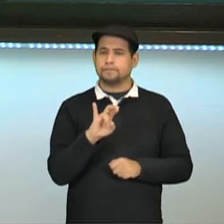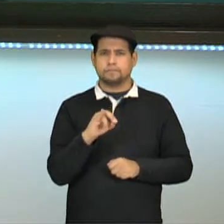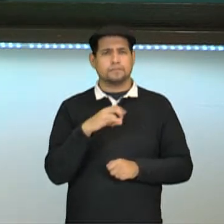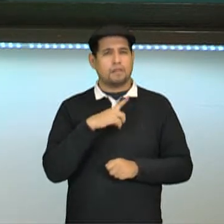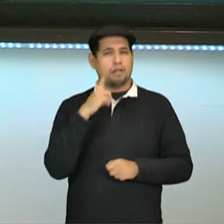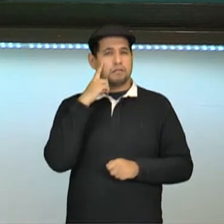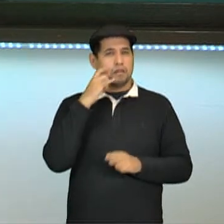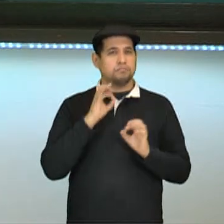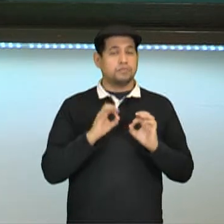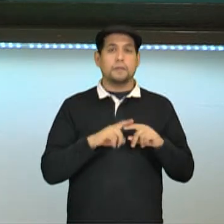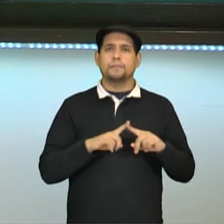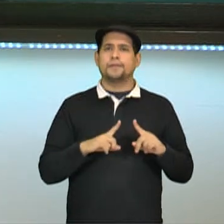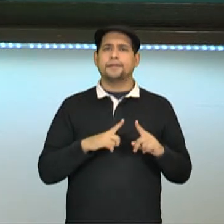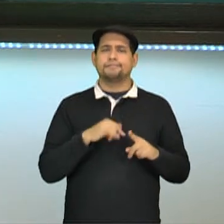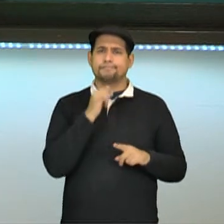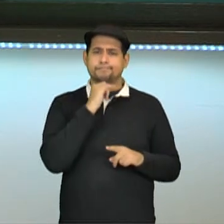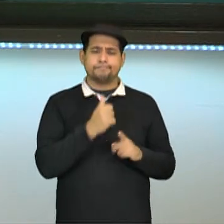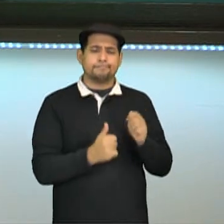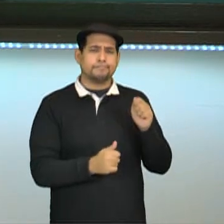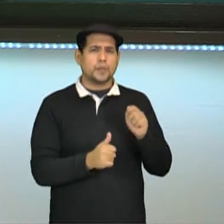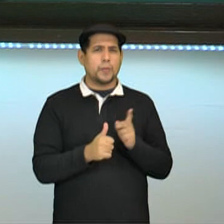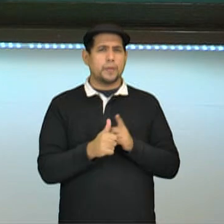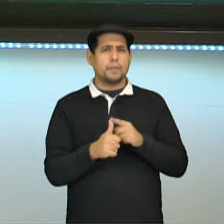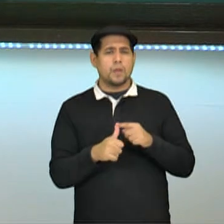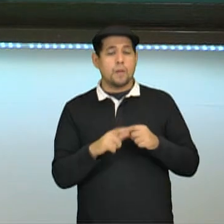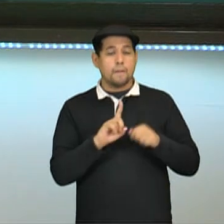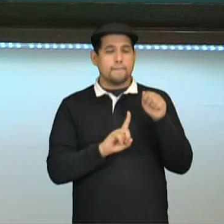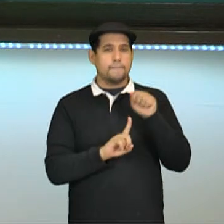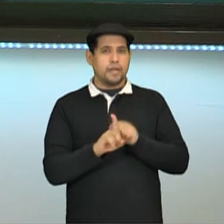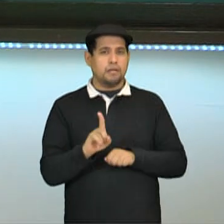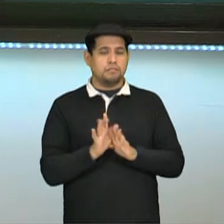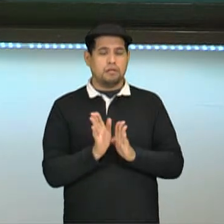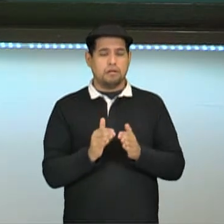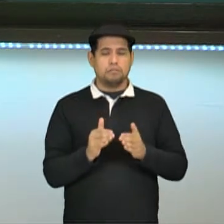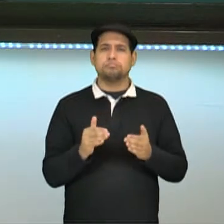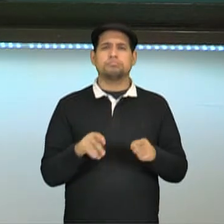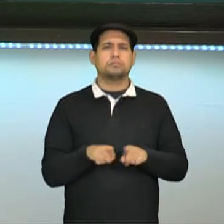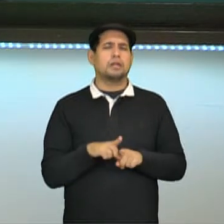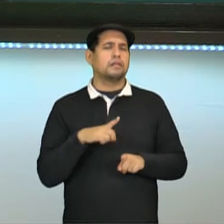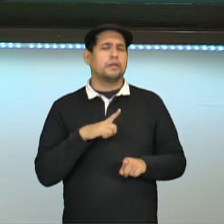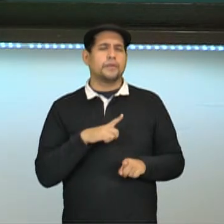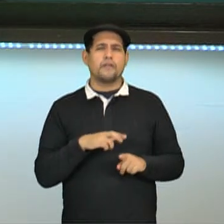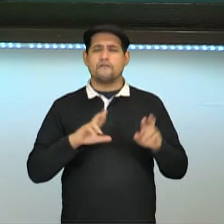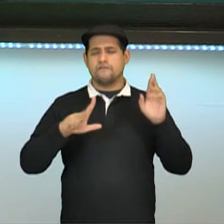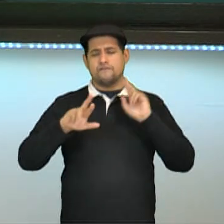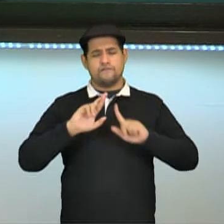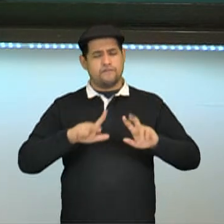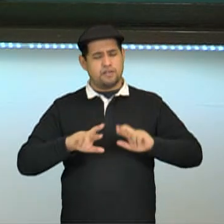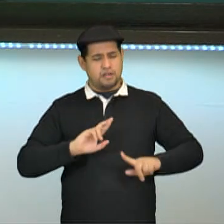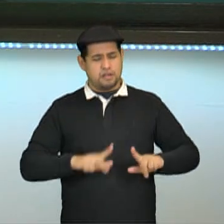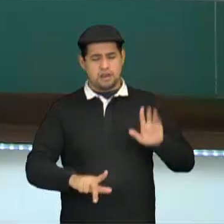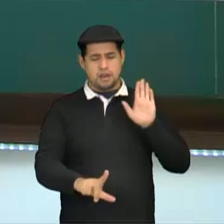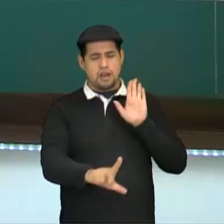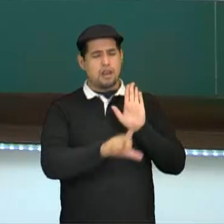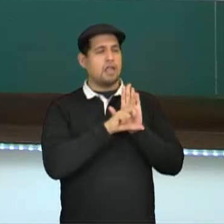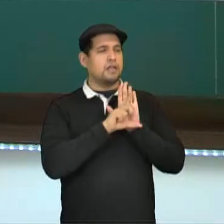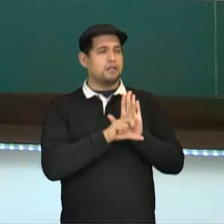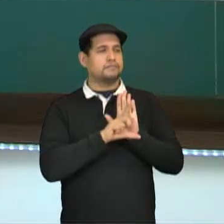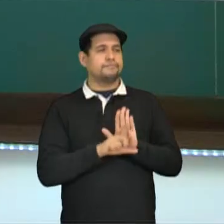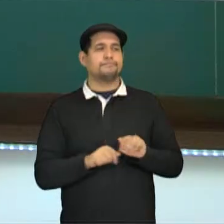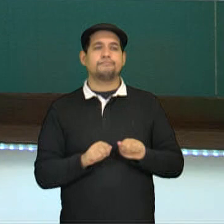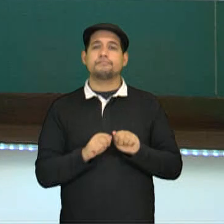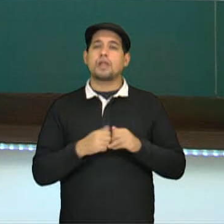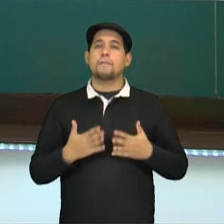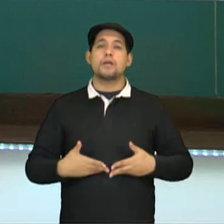Também a gente vai ver que já no primeiro mês da corte portuguesa aqui, vão acabar existindo discutindo várias leis que